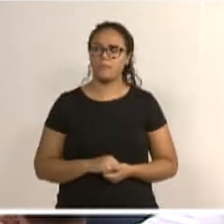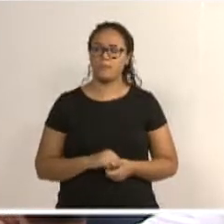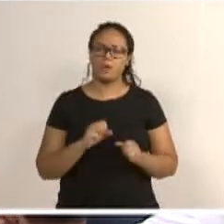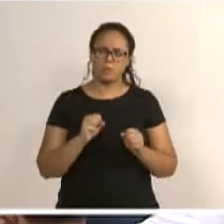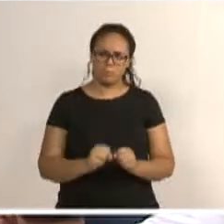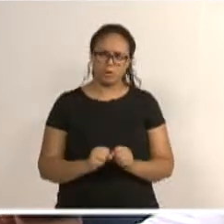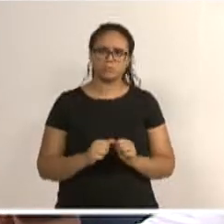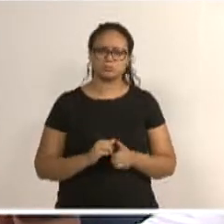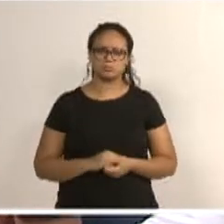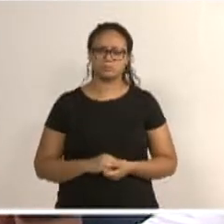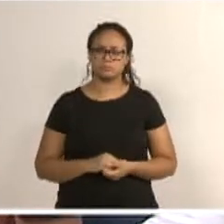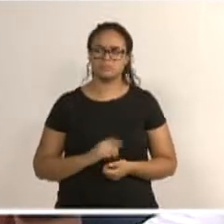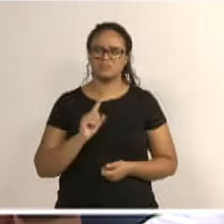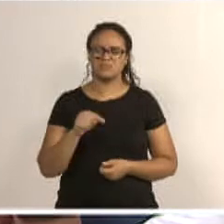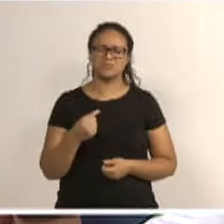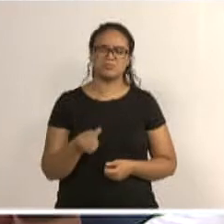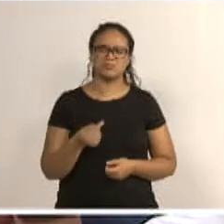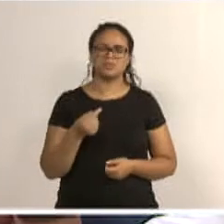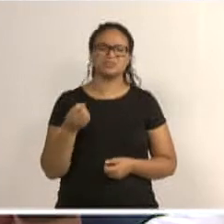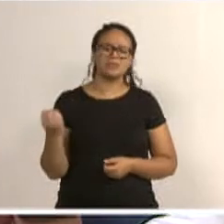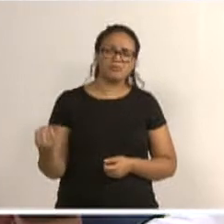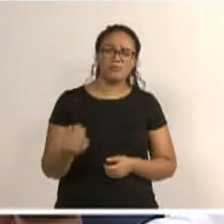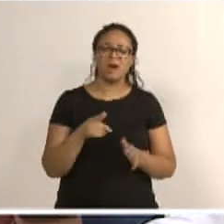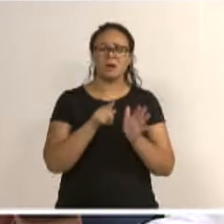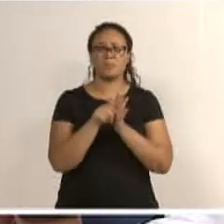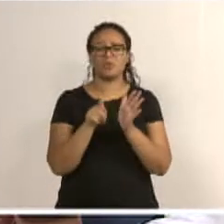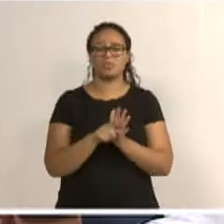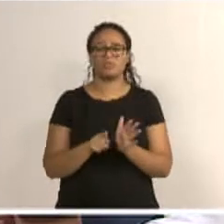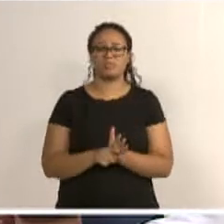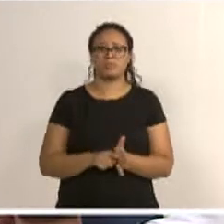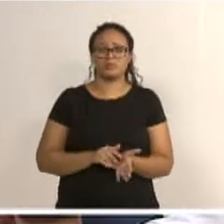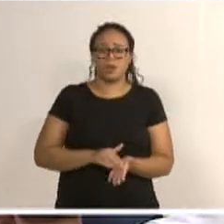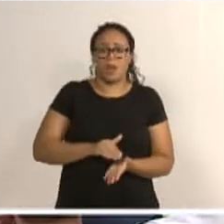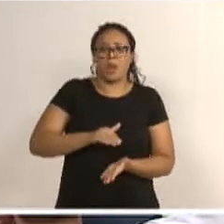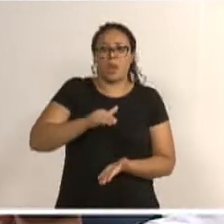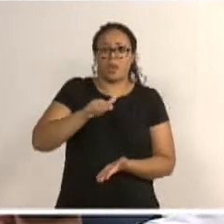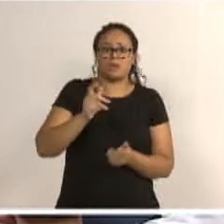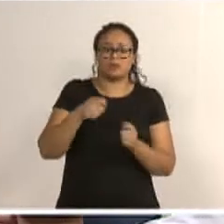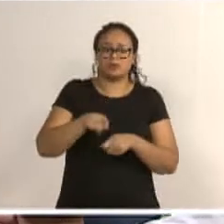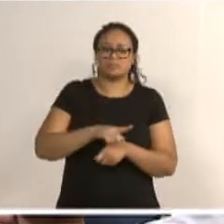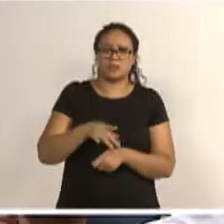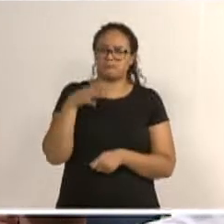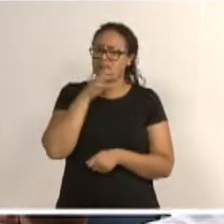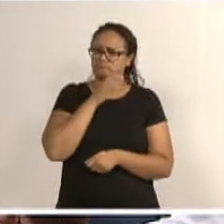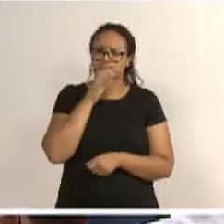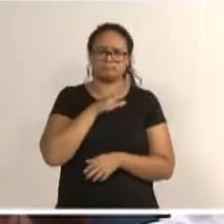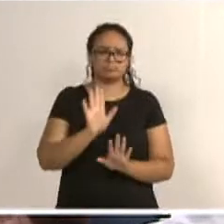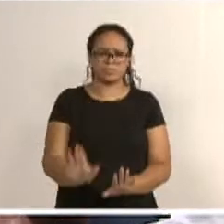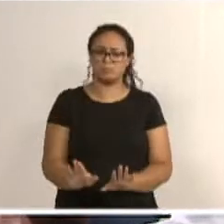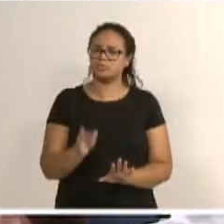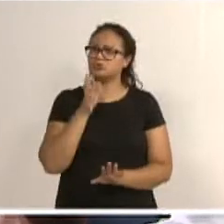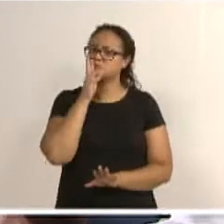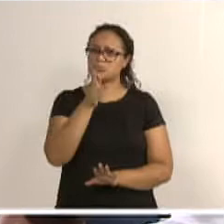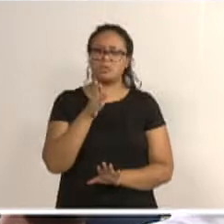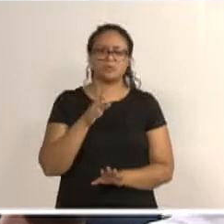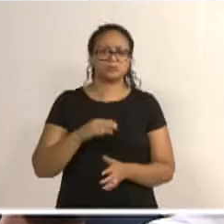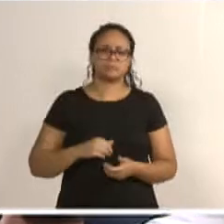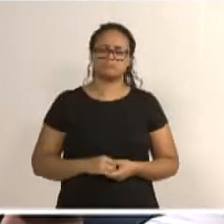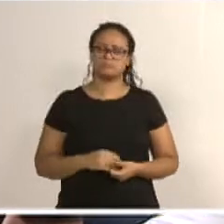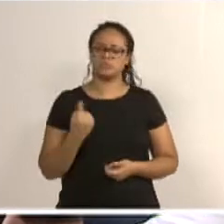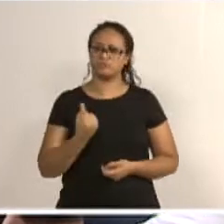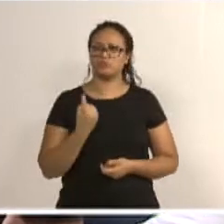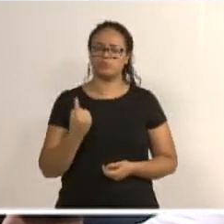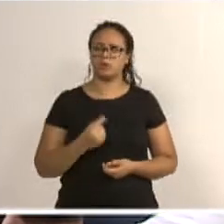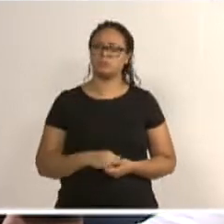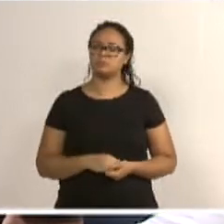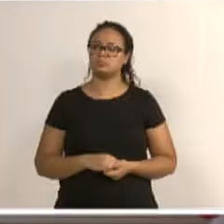lá. Senão depois vai ficar várias perguntas e a gente não vai conseguir responder tudo ao mesmo tempo. Assim, individualmente, cada um já recebe a sua resposta. Por favor.